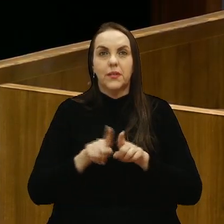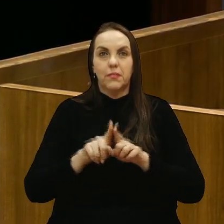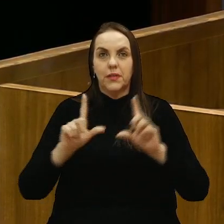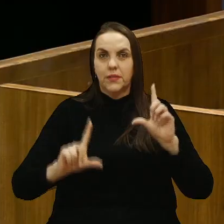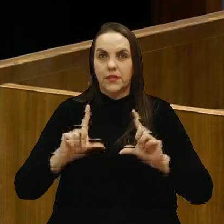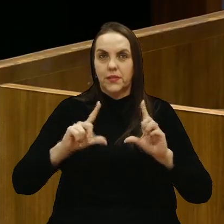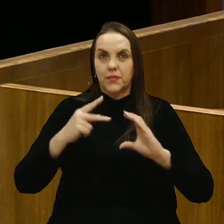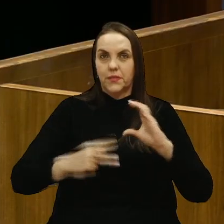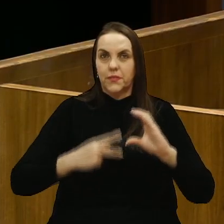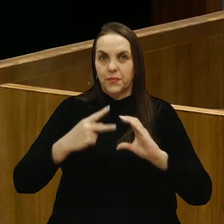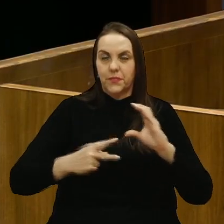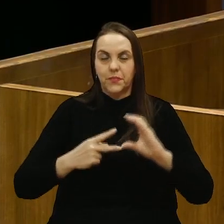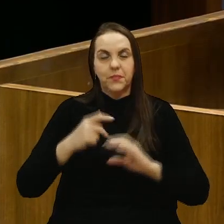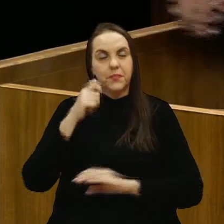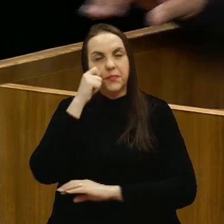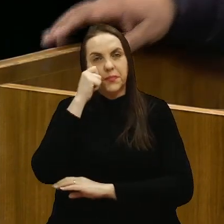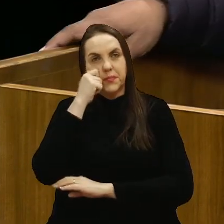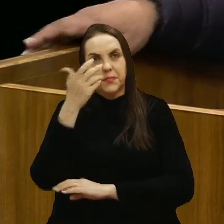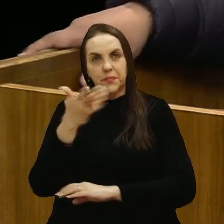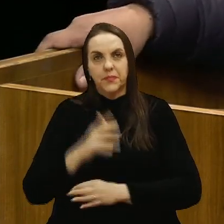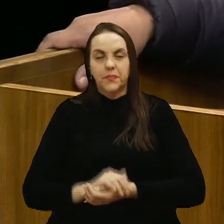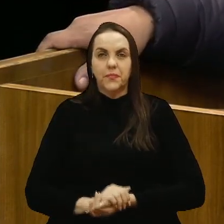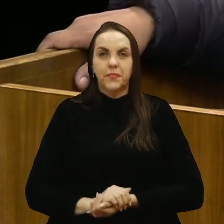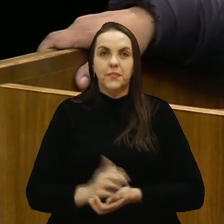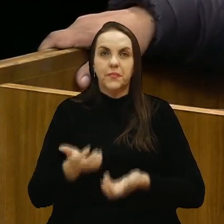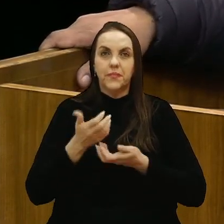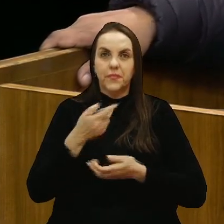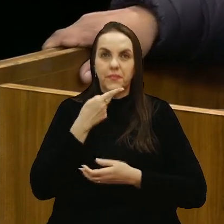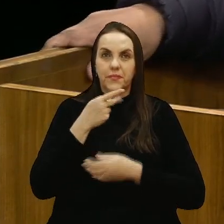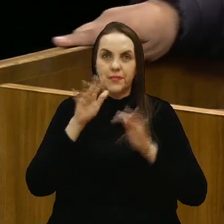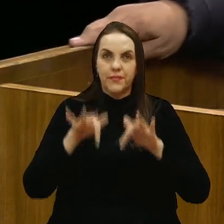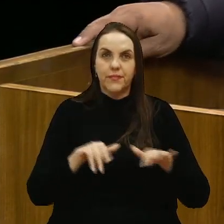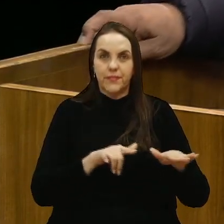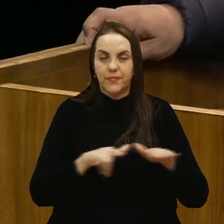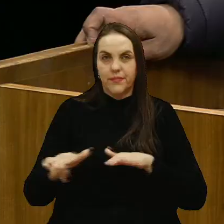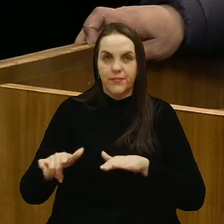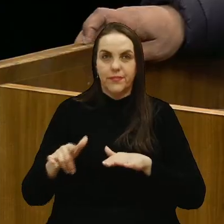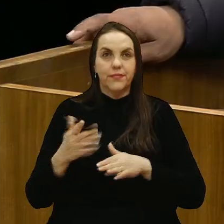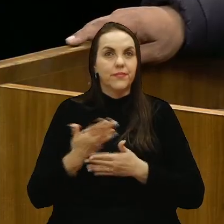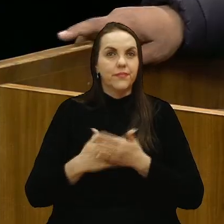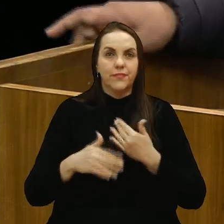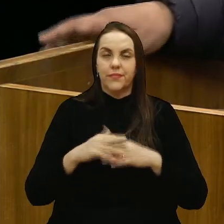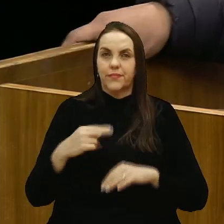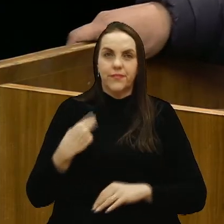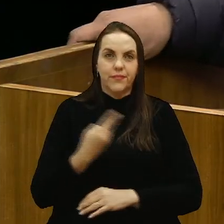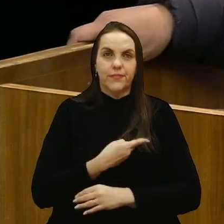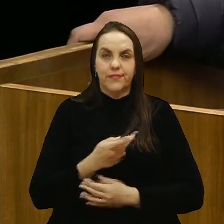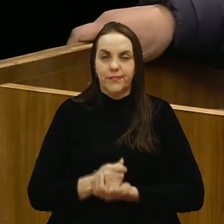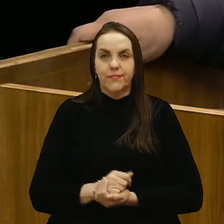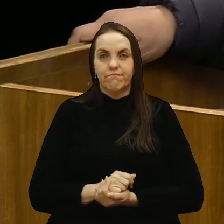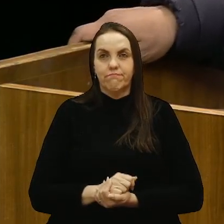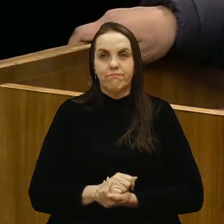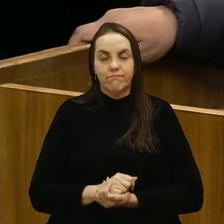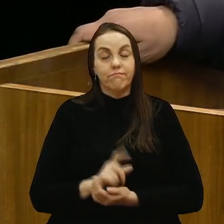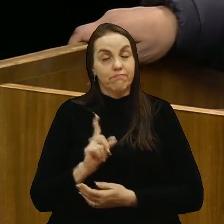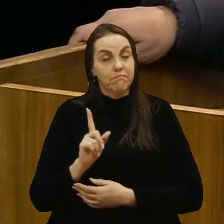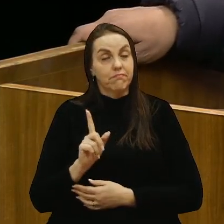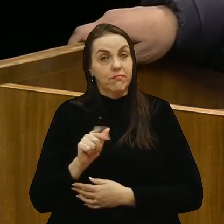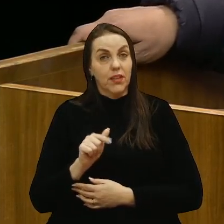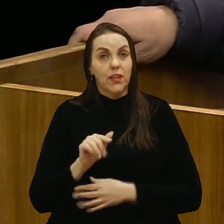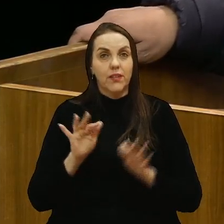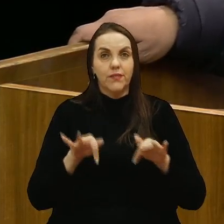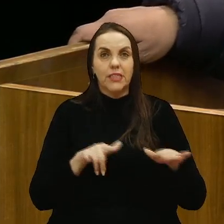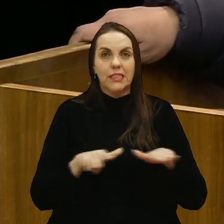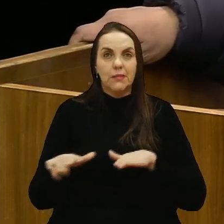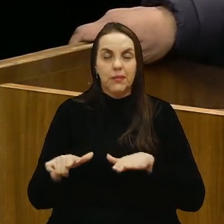e também presencialmente. Queria dizer que esse final de semana, para todos nós, foi um final de semana